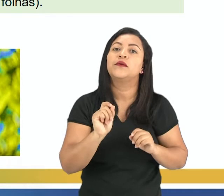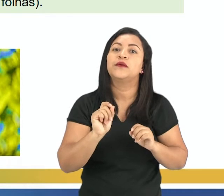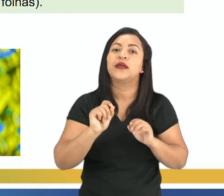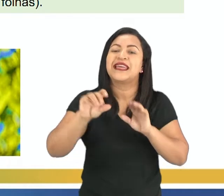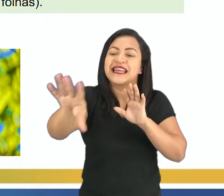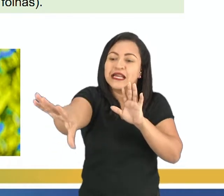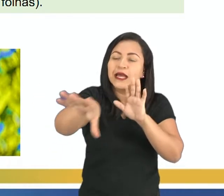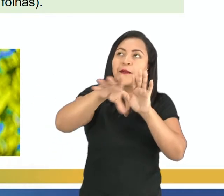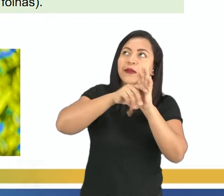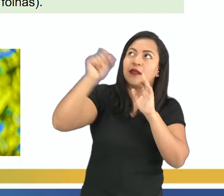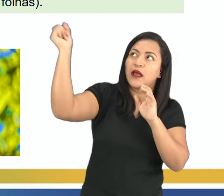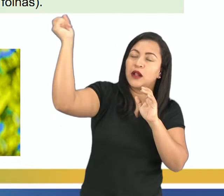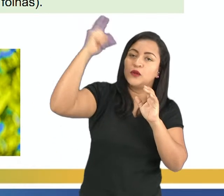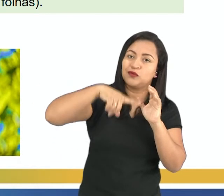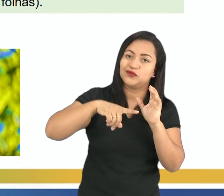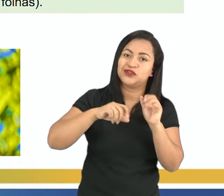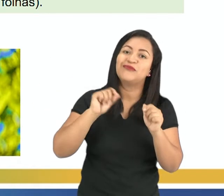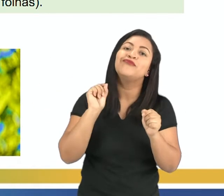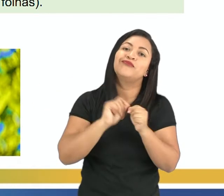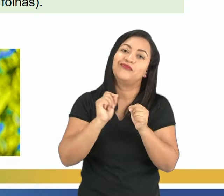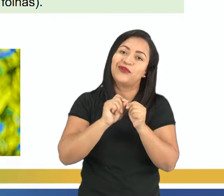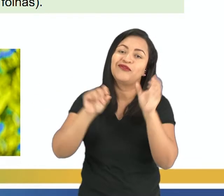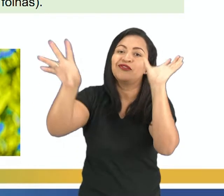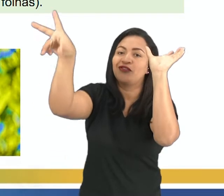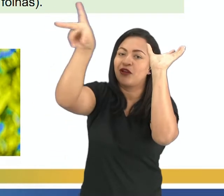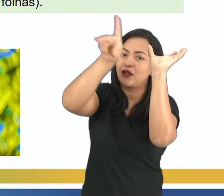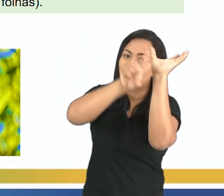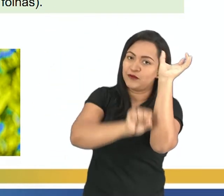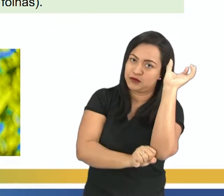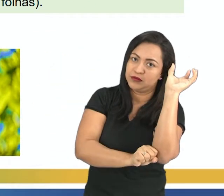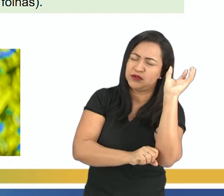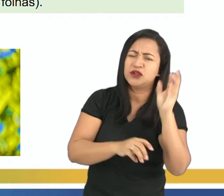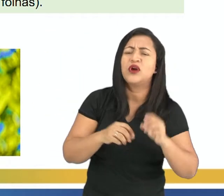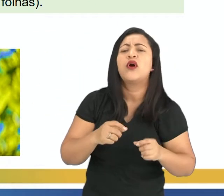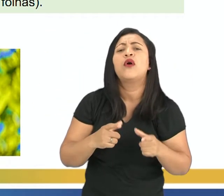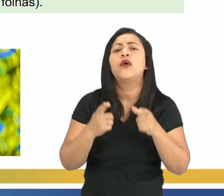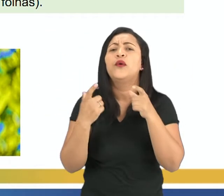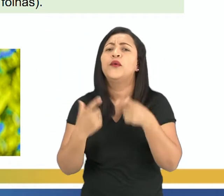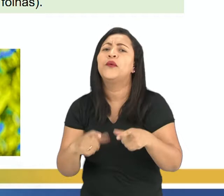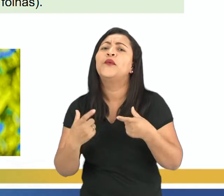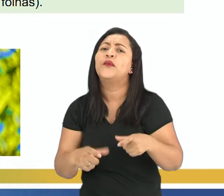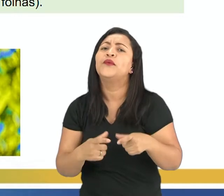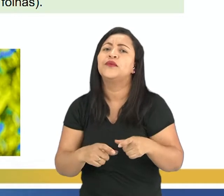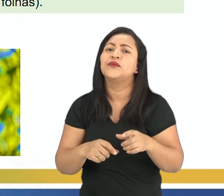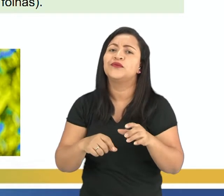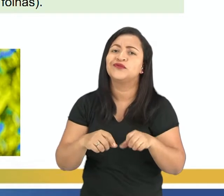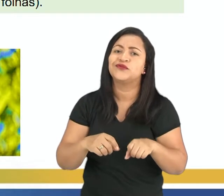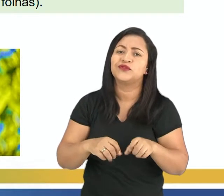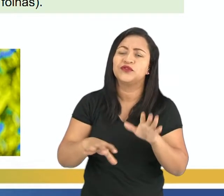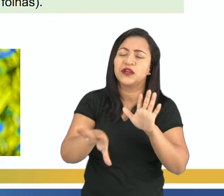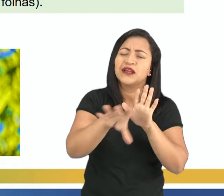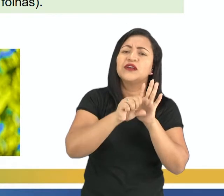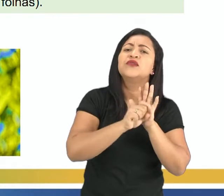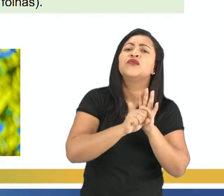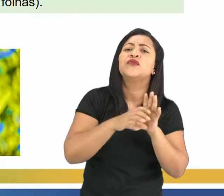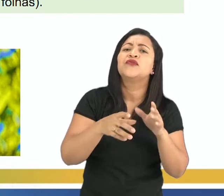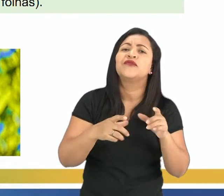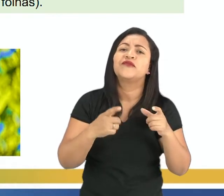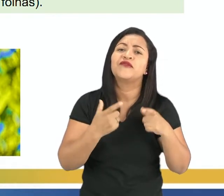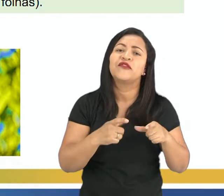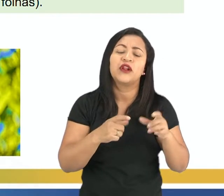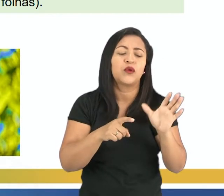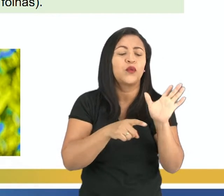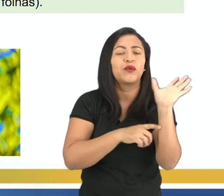de fotossíntese. Onde que essa clorofila ela é encontrada na planta? Ela vai ser encontrada dentro de